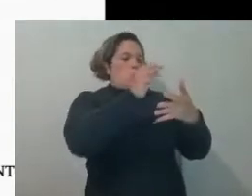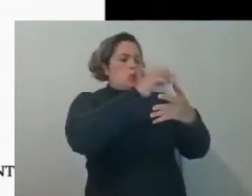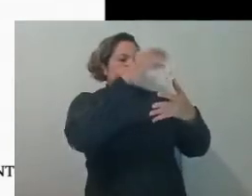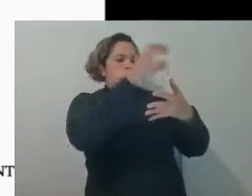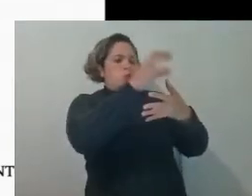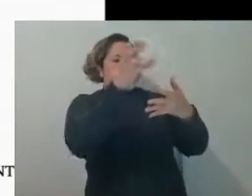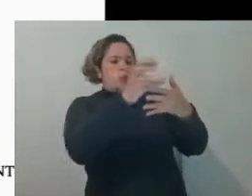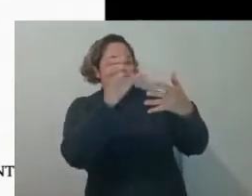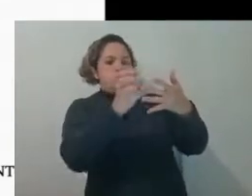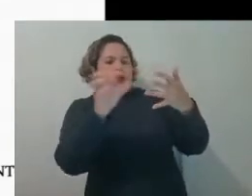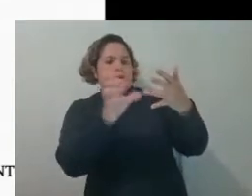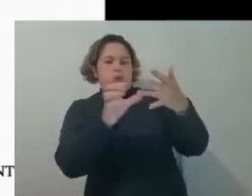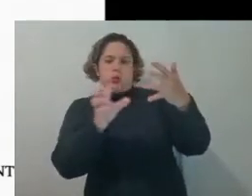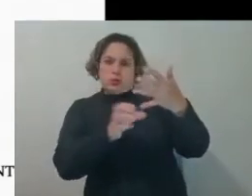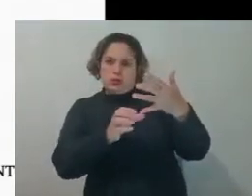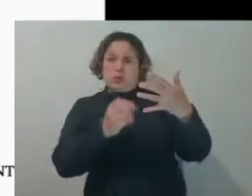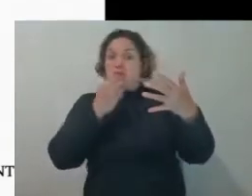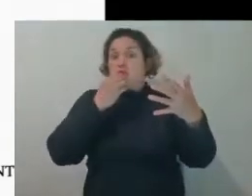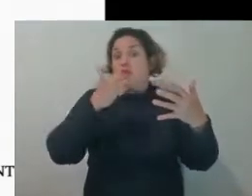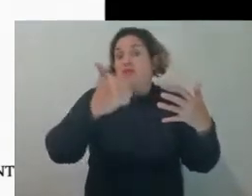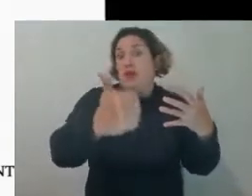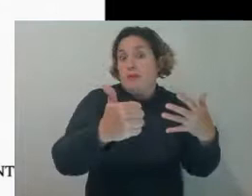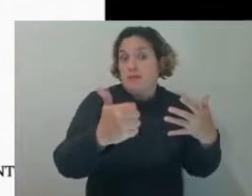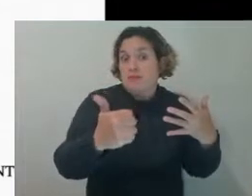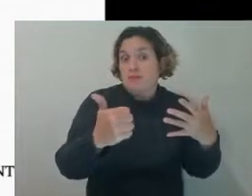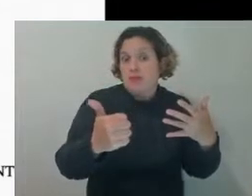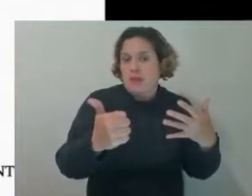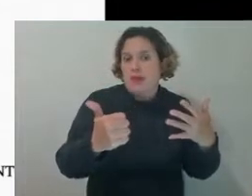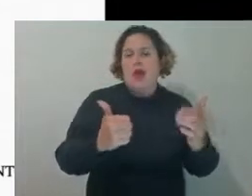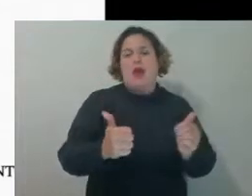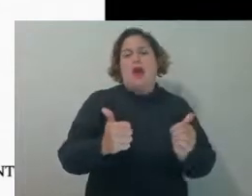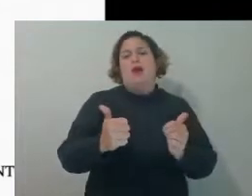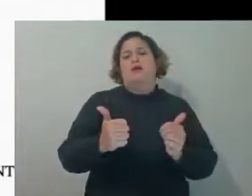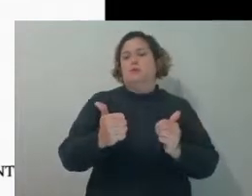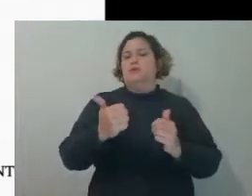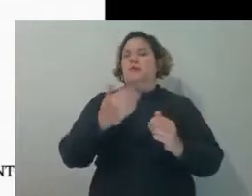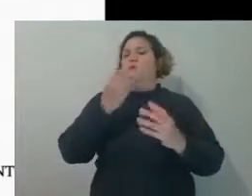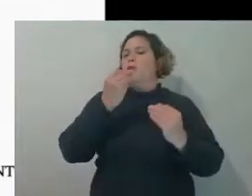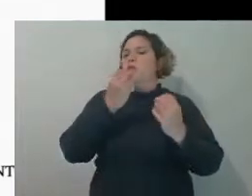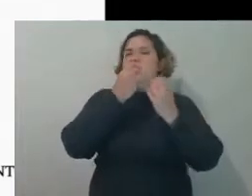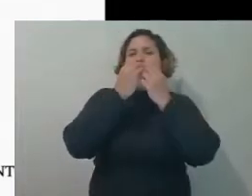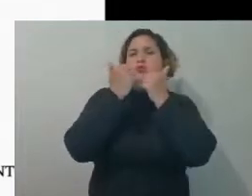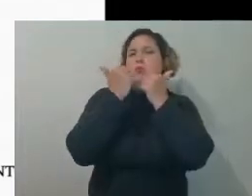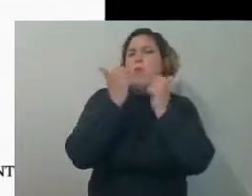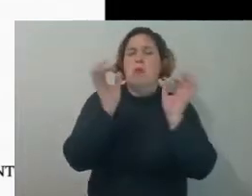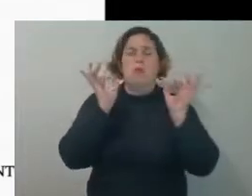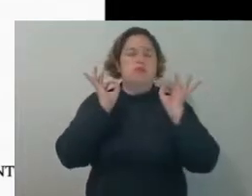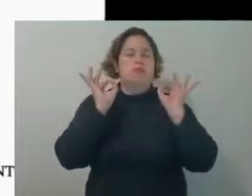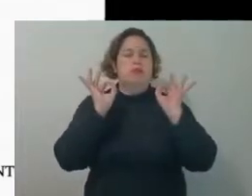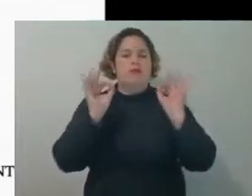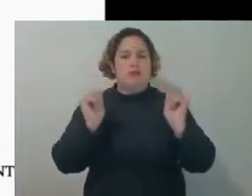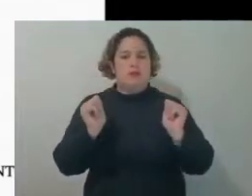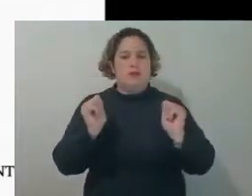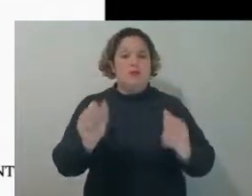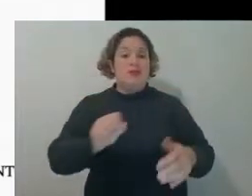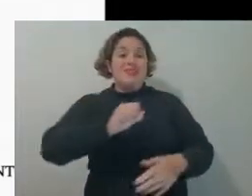estejam adequados, esse animal vai ter um grau de bem-estar muito alto.